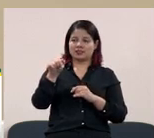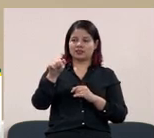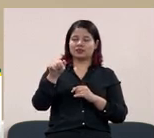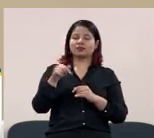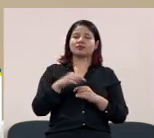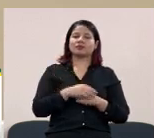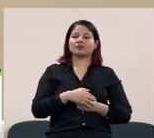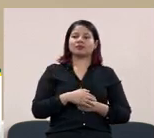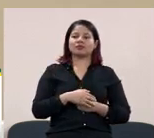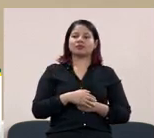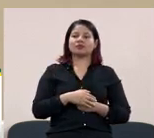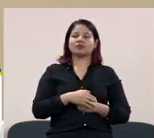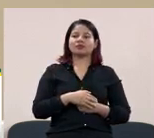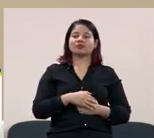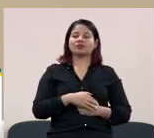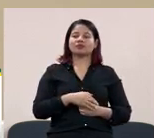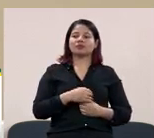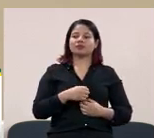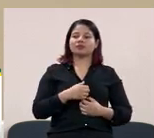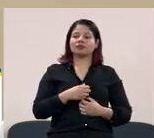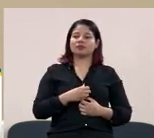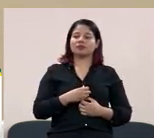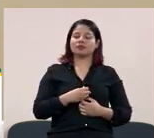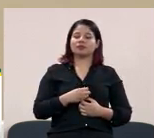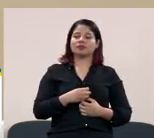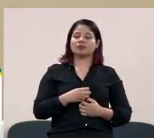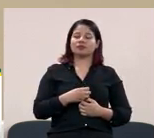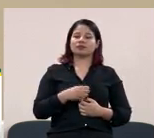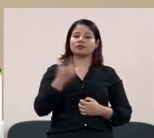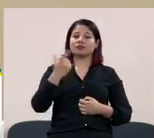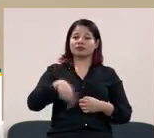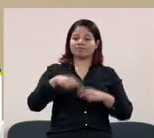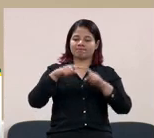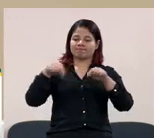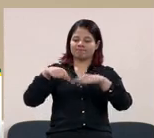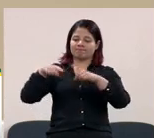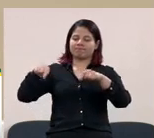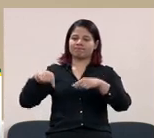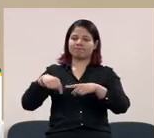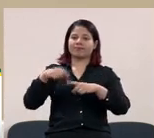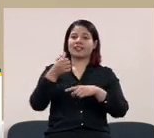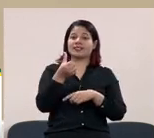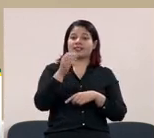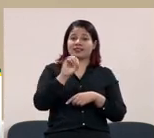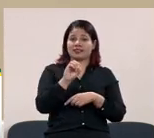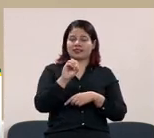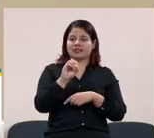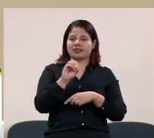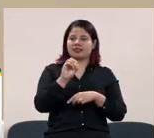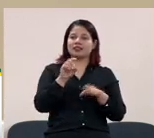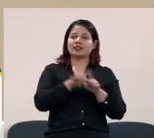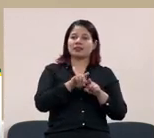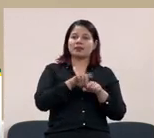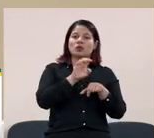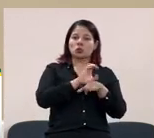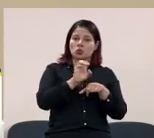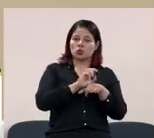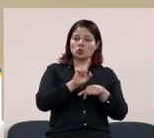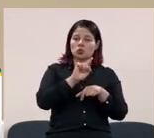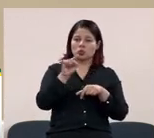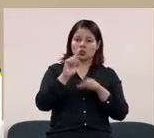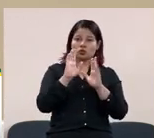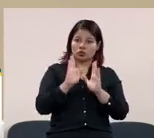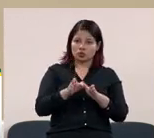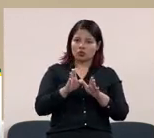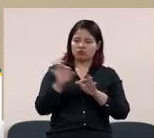essa ambientação com 60 novas salas, onde a gente vai reestruturar os cursos pré-existentes e ampliar